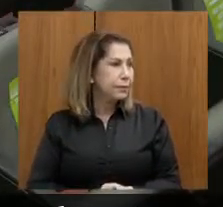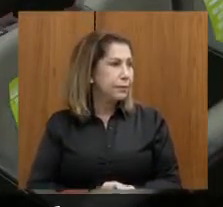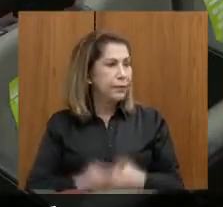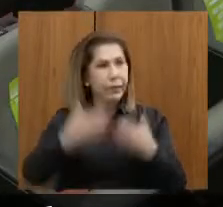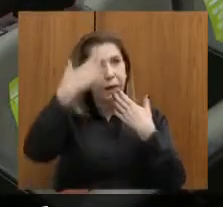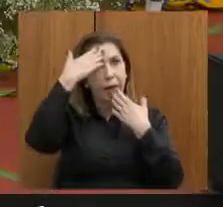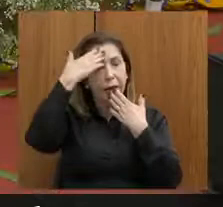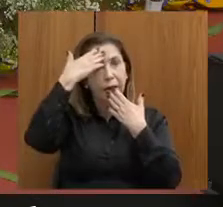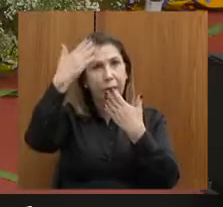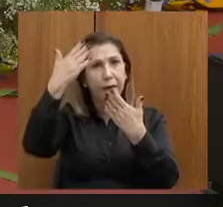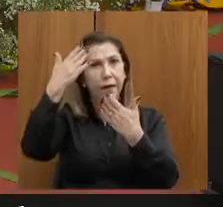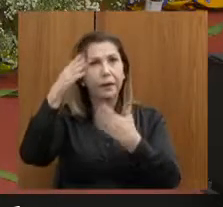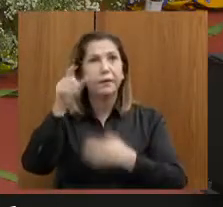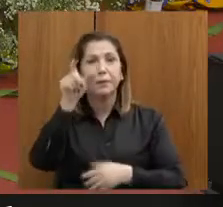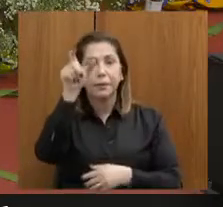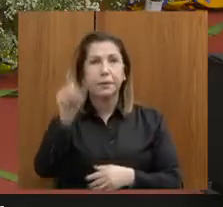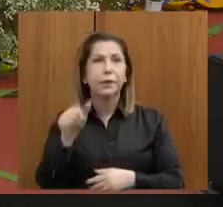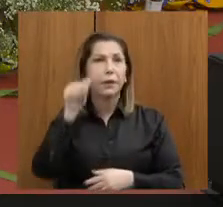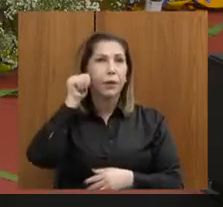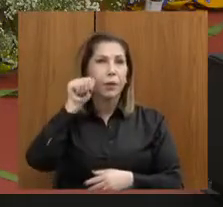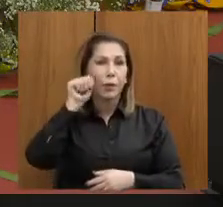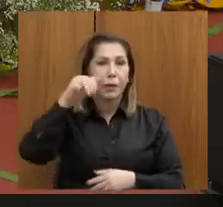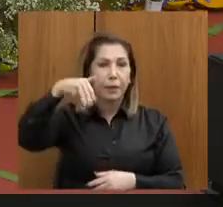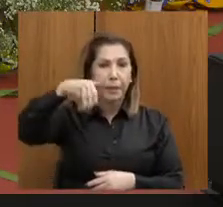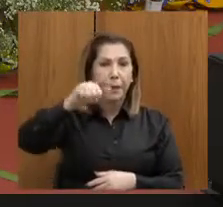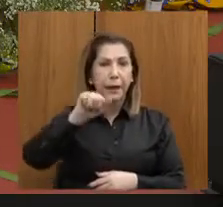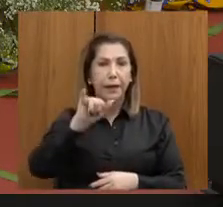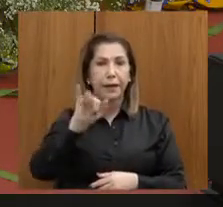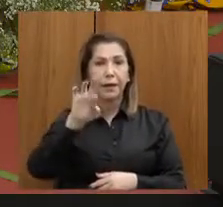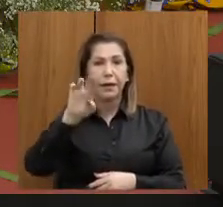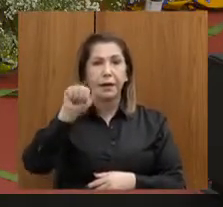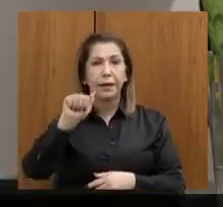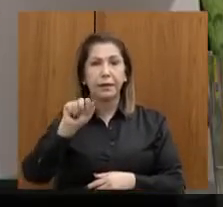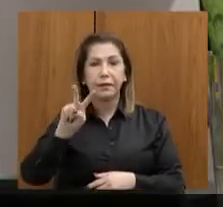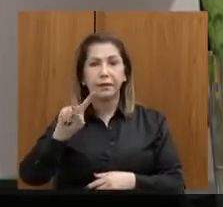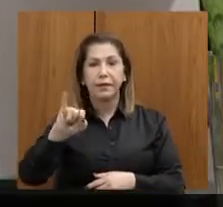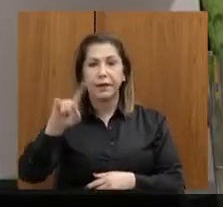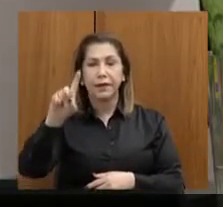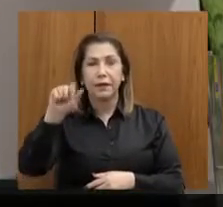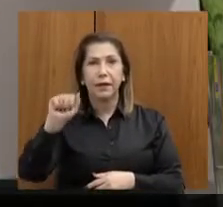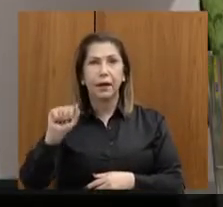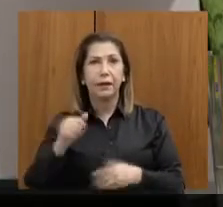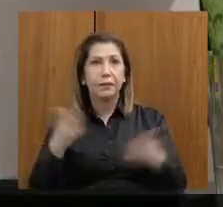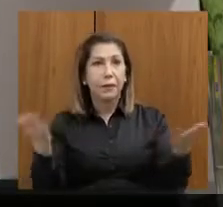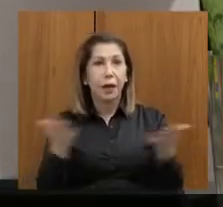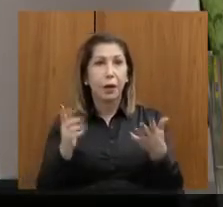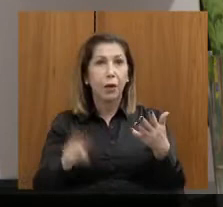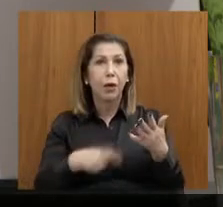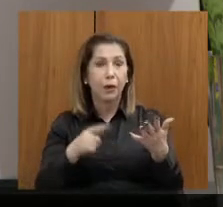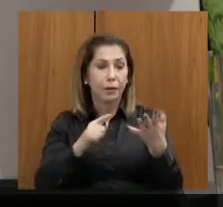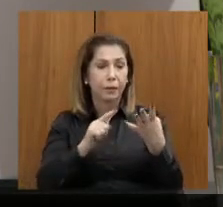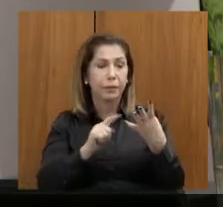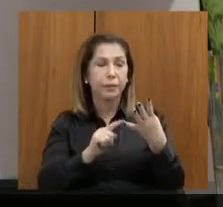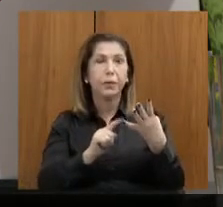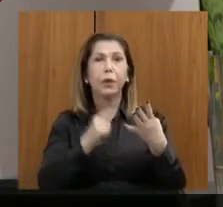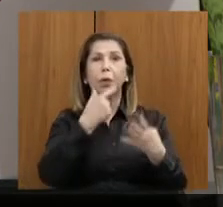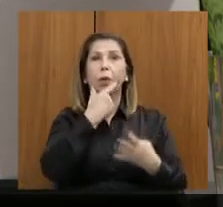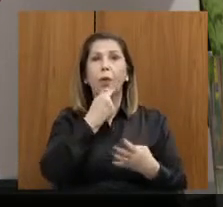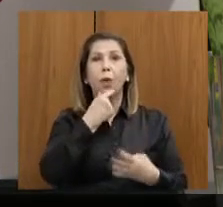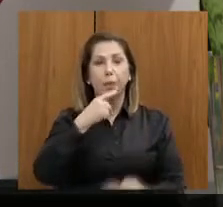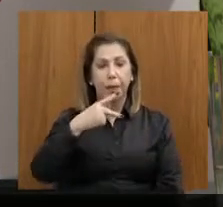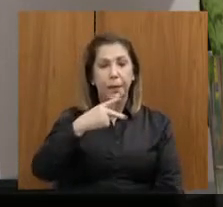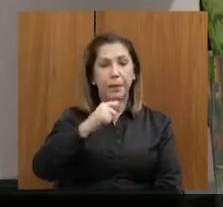agradeço as palavras da senhora Mayra vida e passamos a palavra agora ao Senhor Paulo César